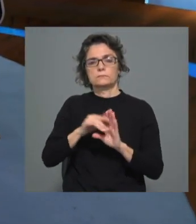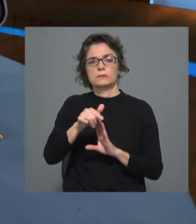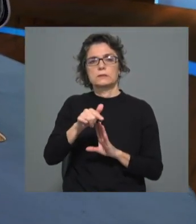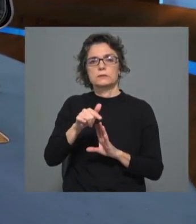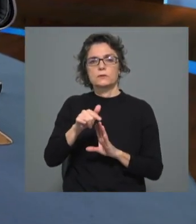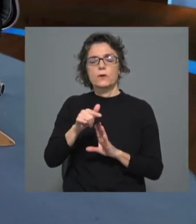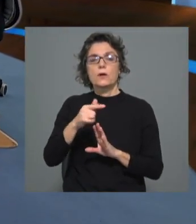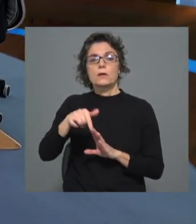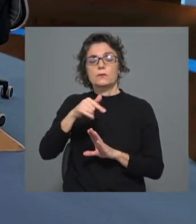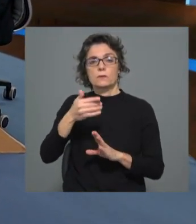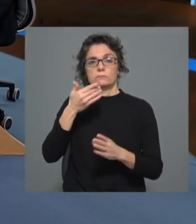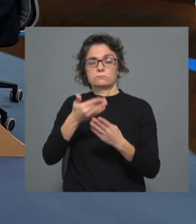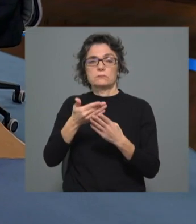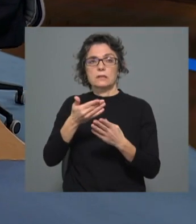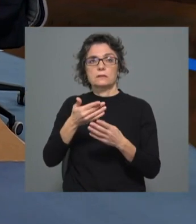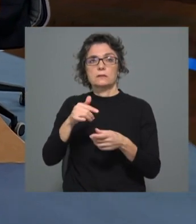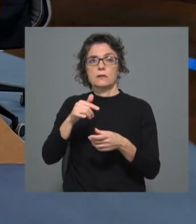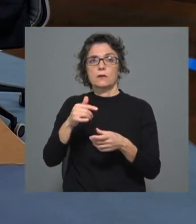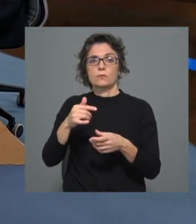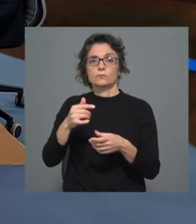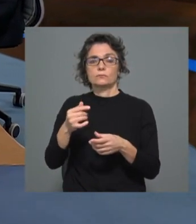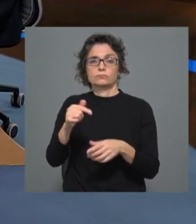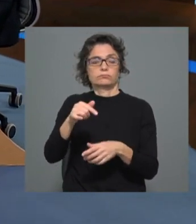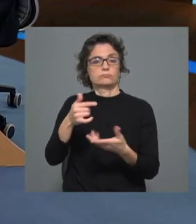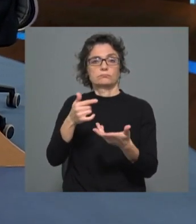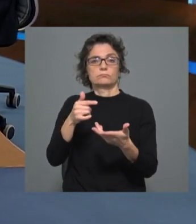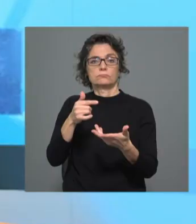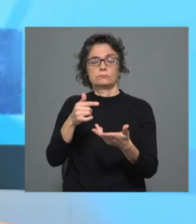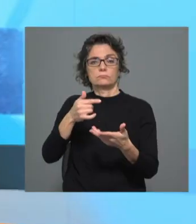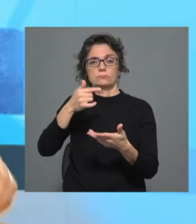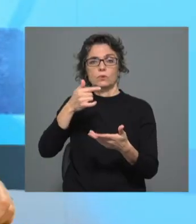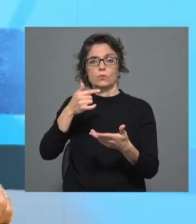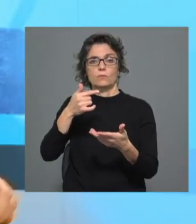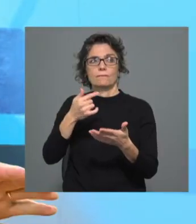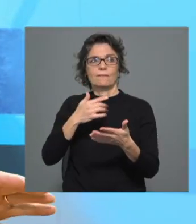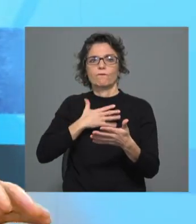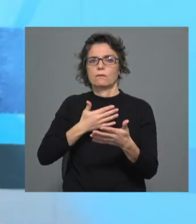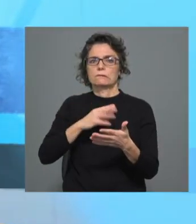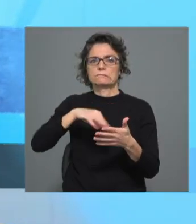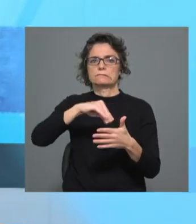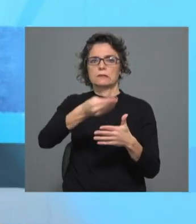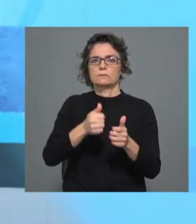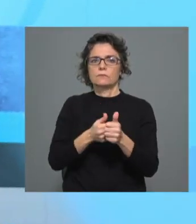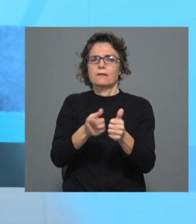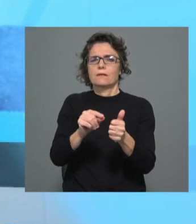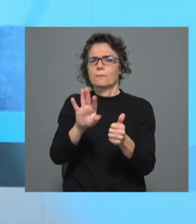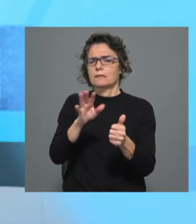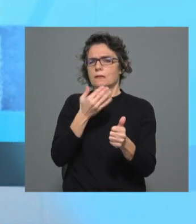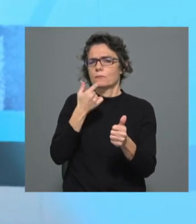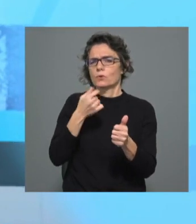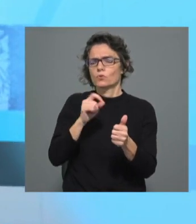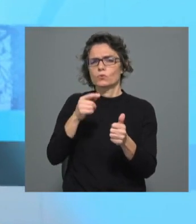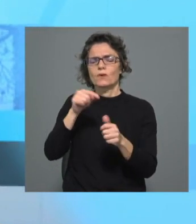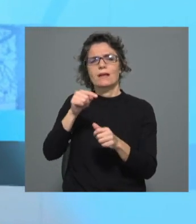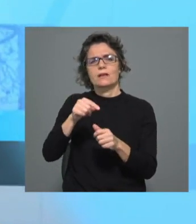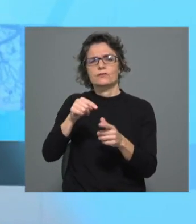oração. Estamos aqui diante de um cumprir calendário, ou que relevância adquire este